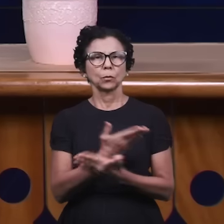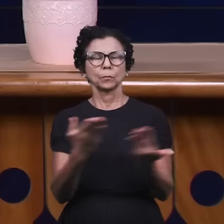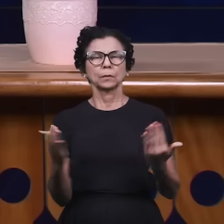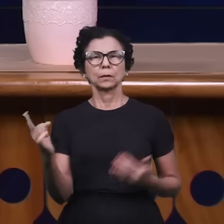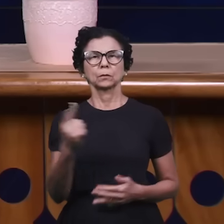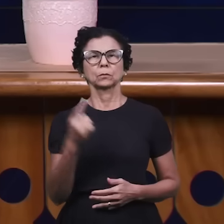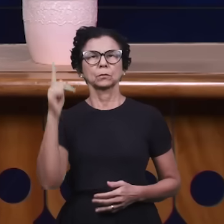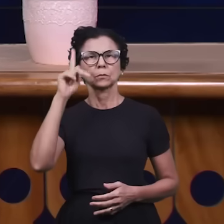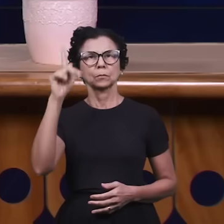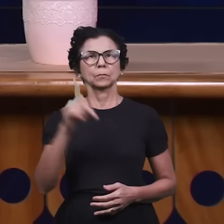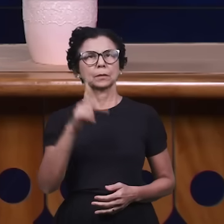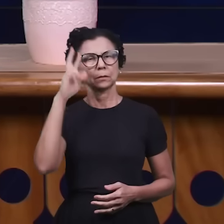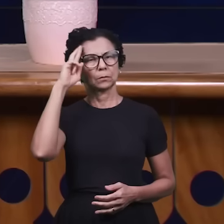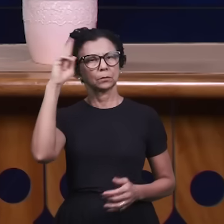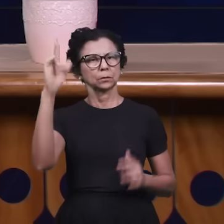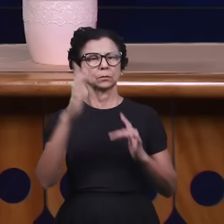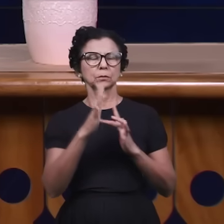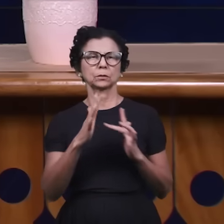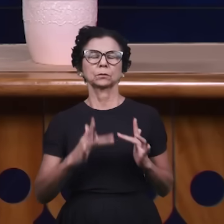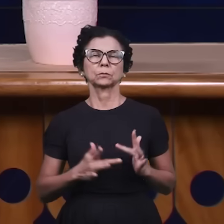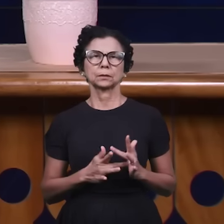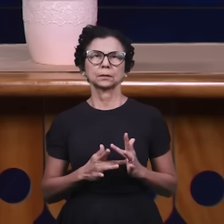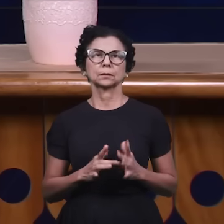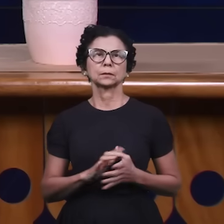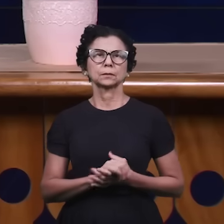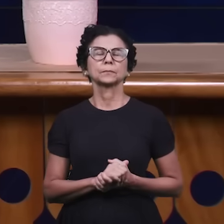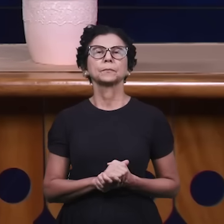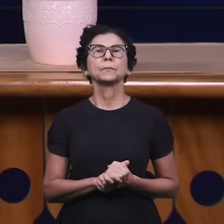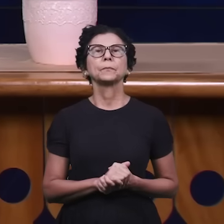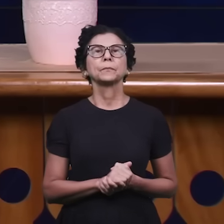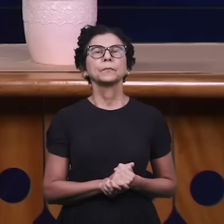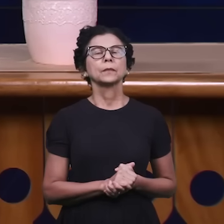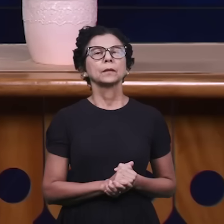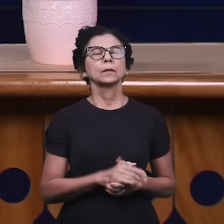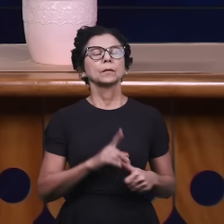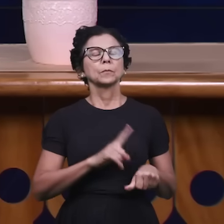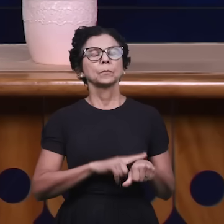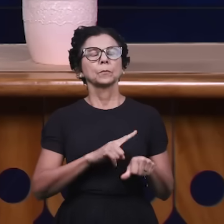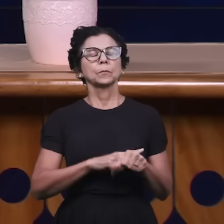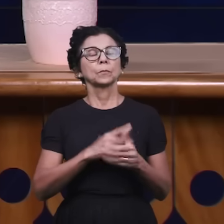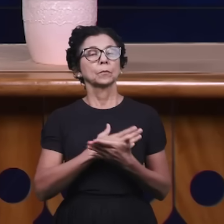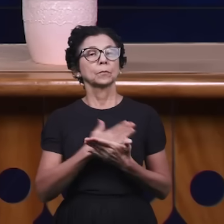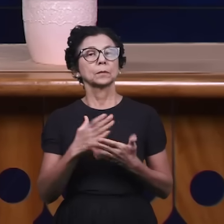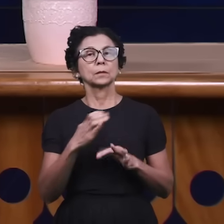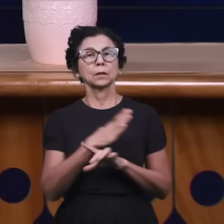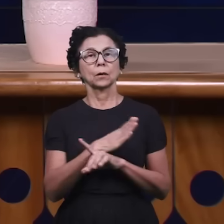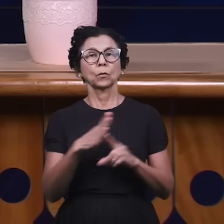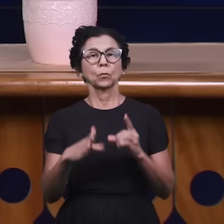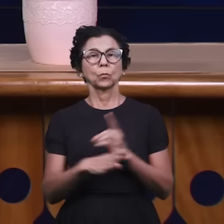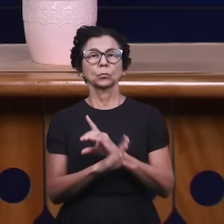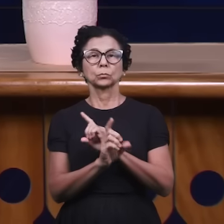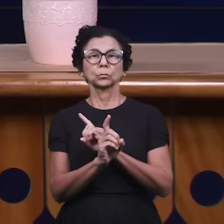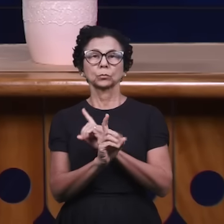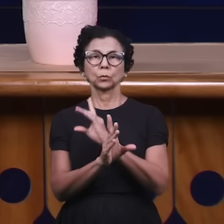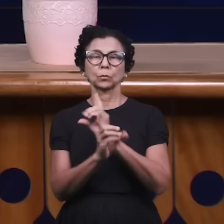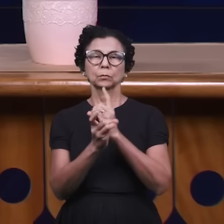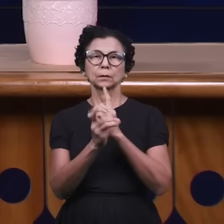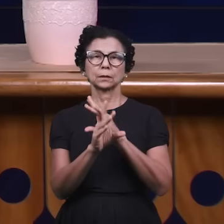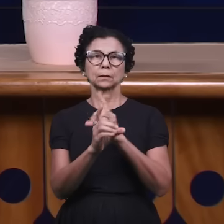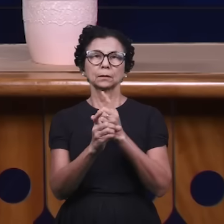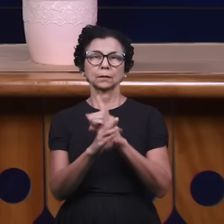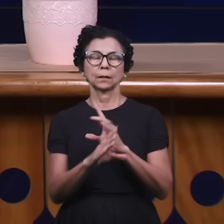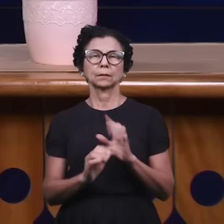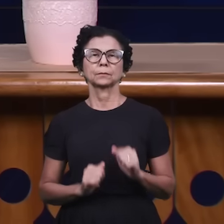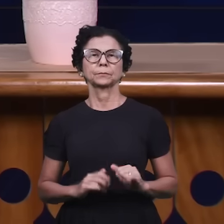Nós saudamos todos com a paz do Senhor Jesus. Nós estamos aqui dando início ao culto doutrinário